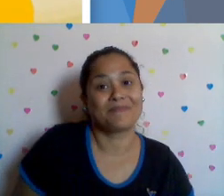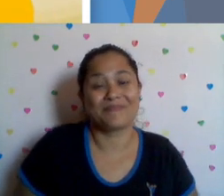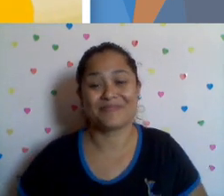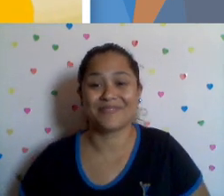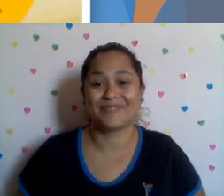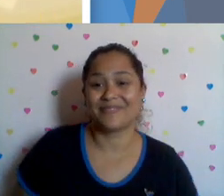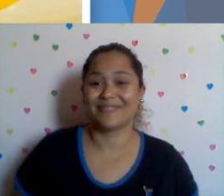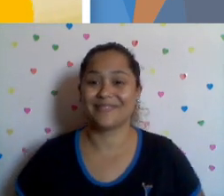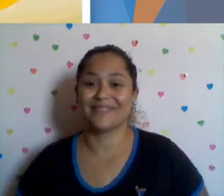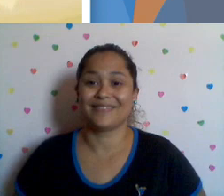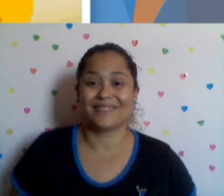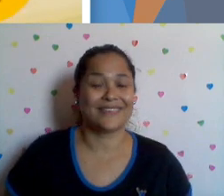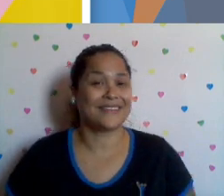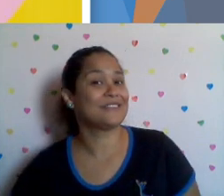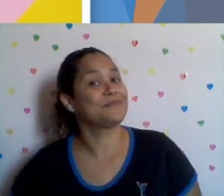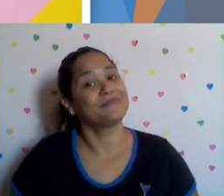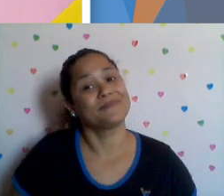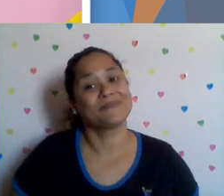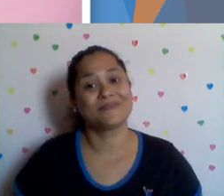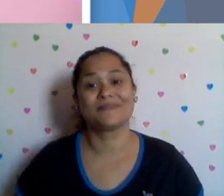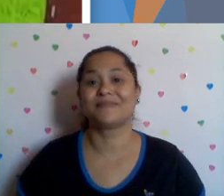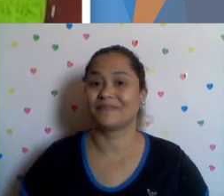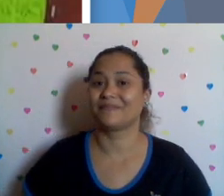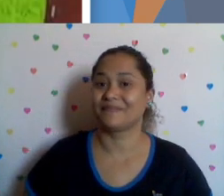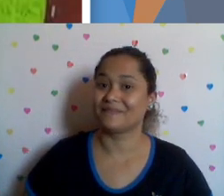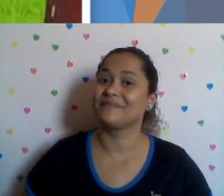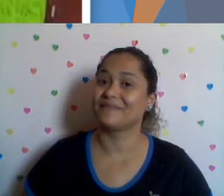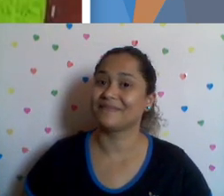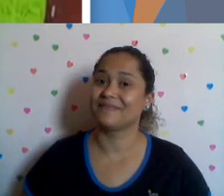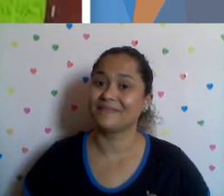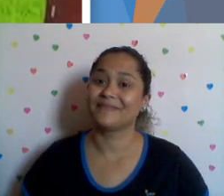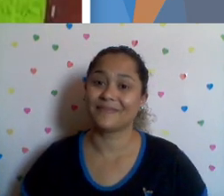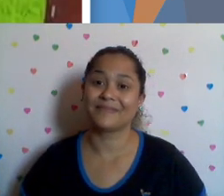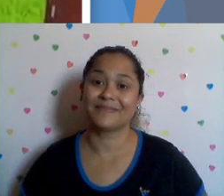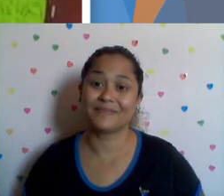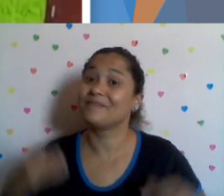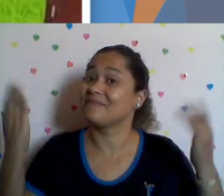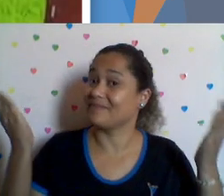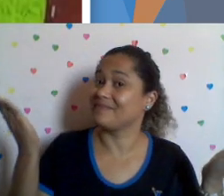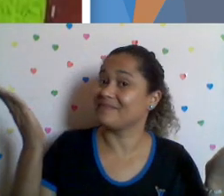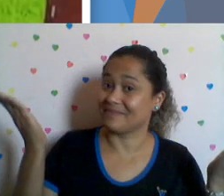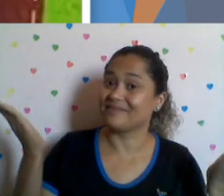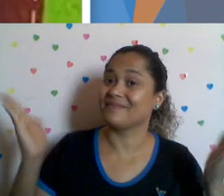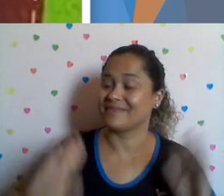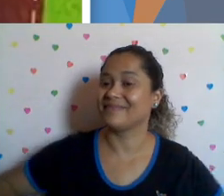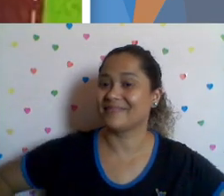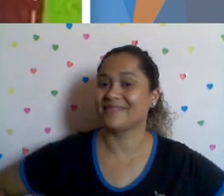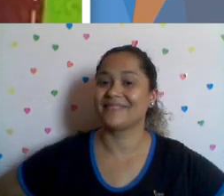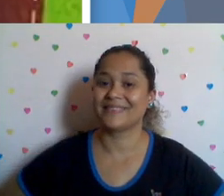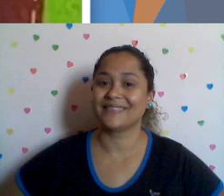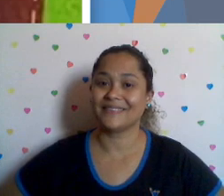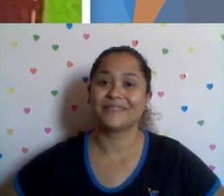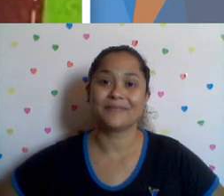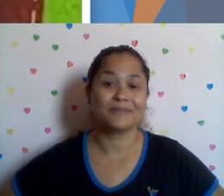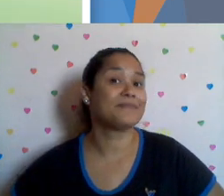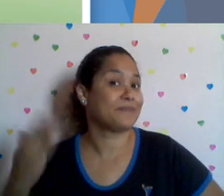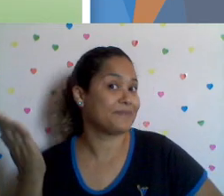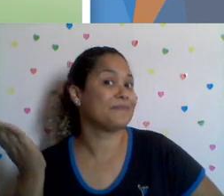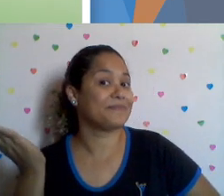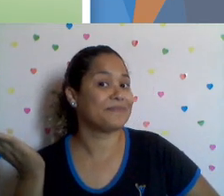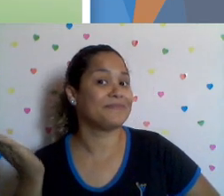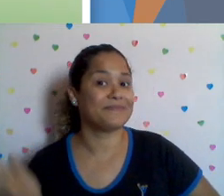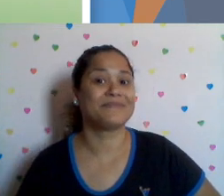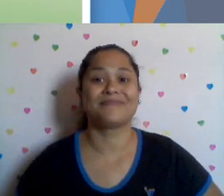Kids imitando os animais. Que som esse bichinho faz? Vamos ver quem sabe